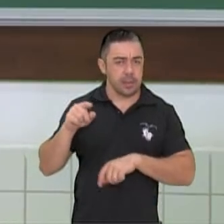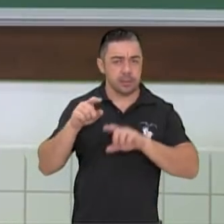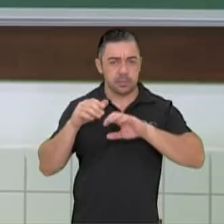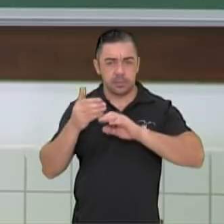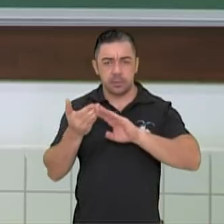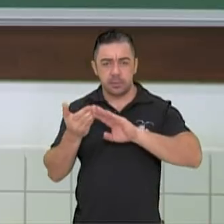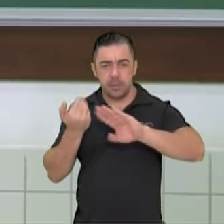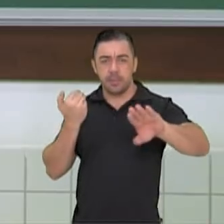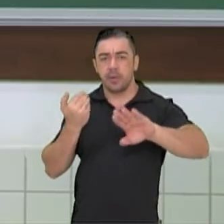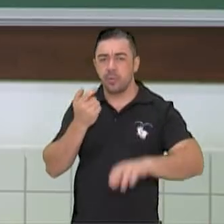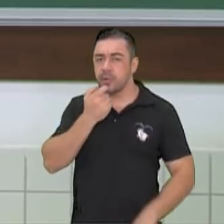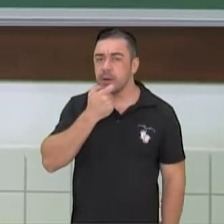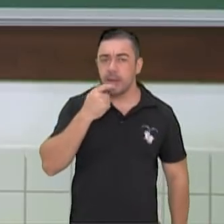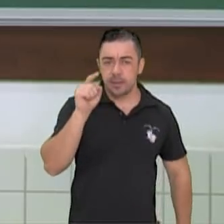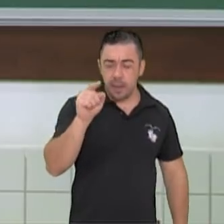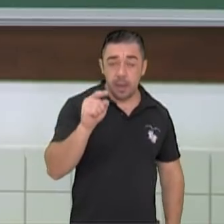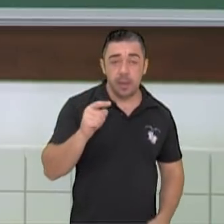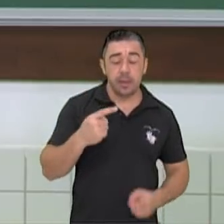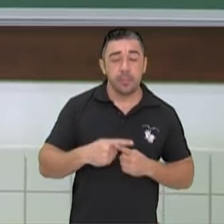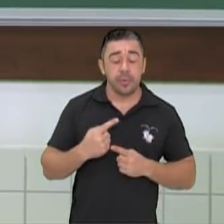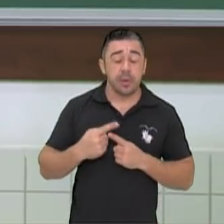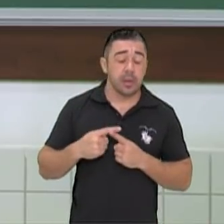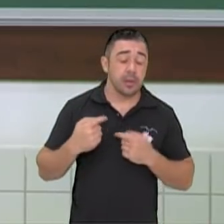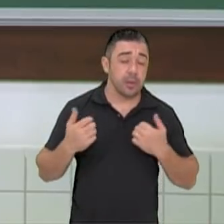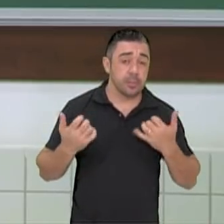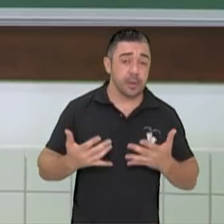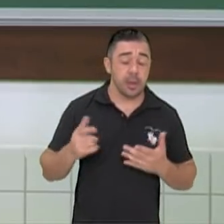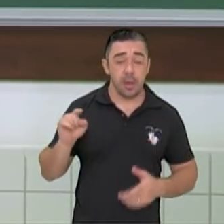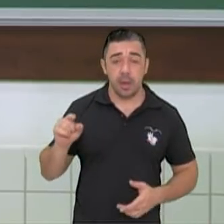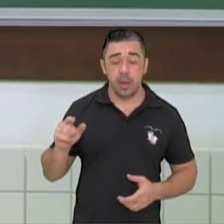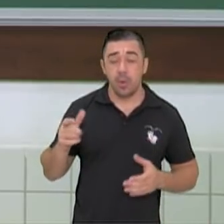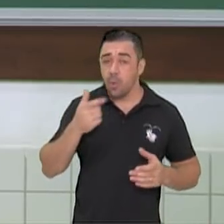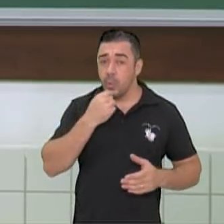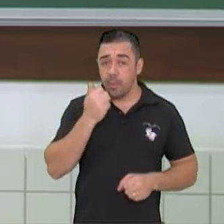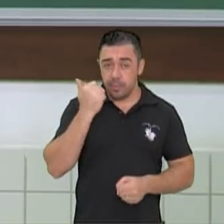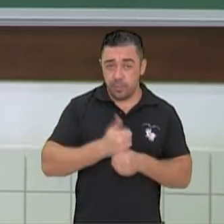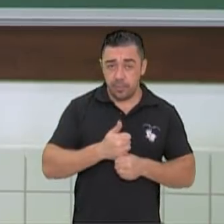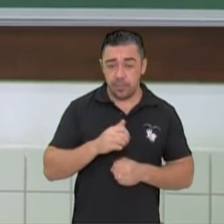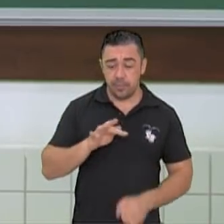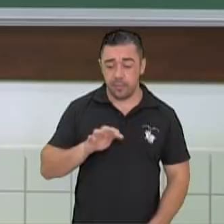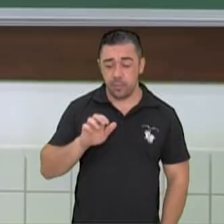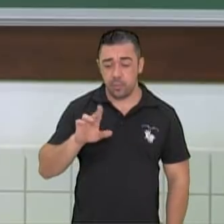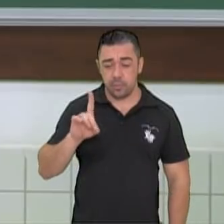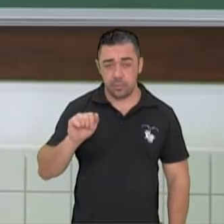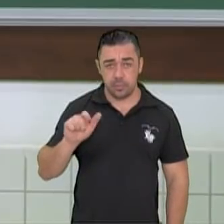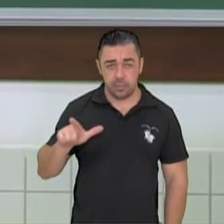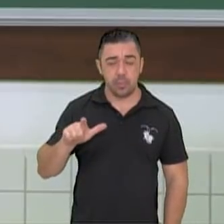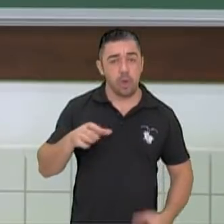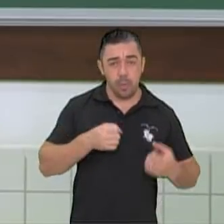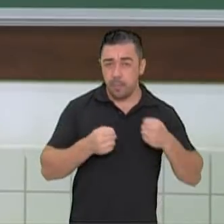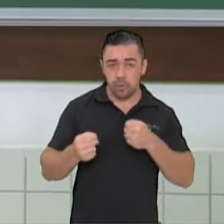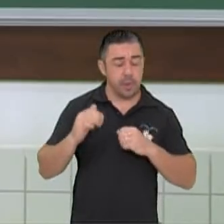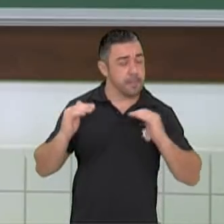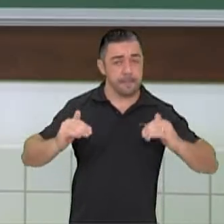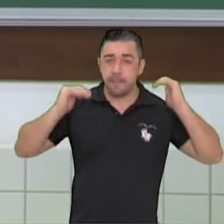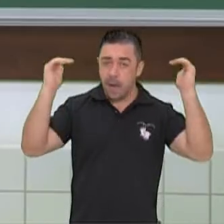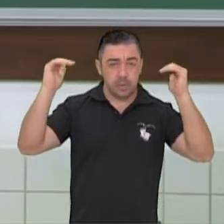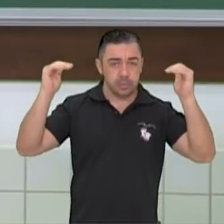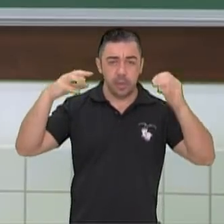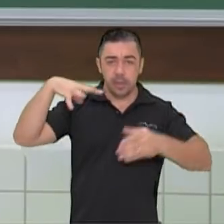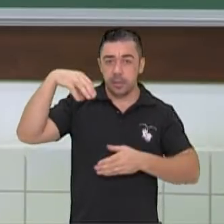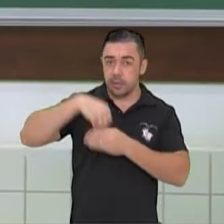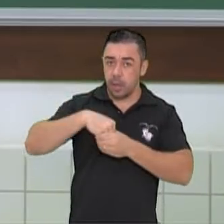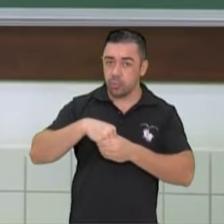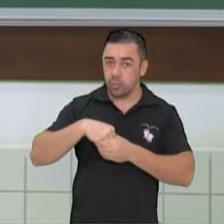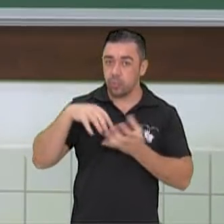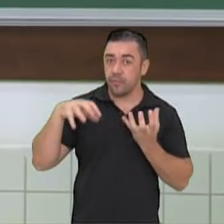interessante dessa questão. Mas aonde eu quero chegar? Que o senhor feudal realmente ele tem o poder total, máximo, dentro do